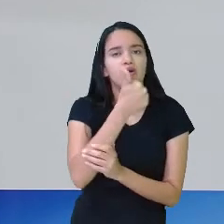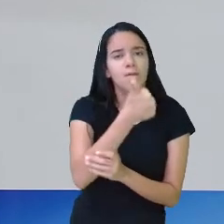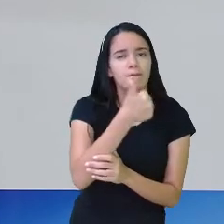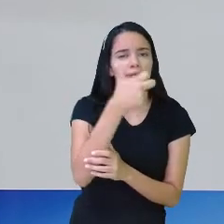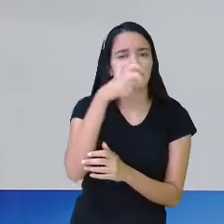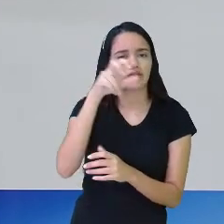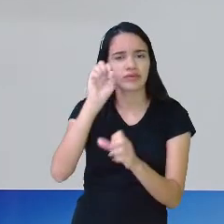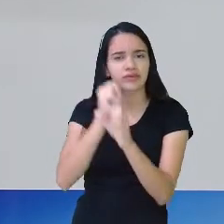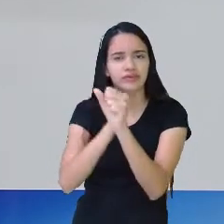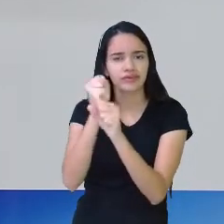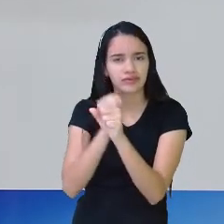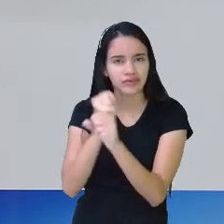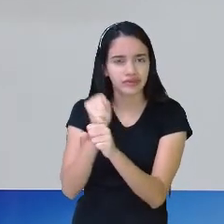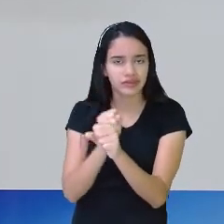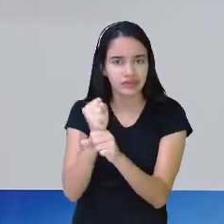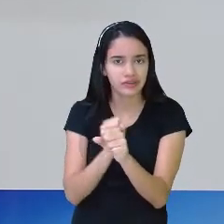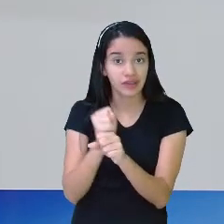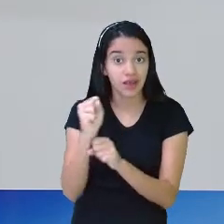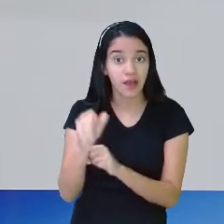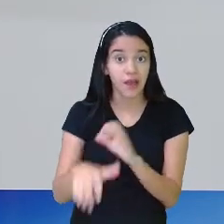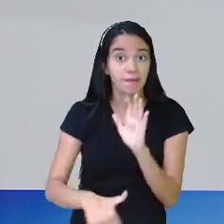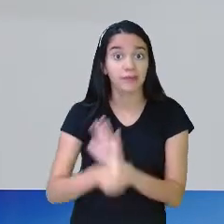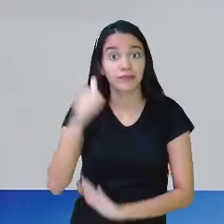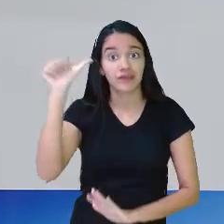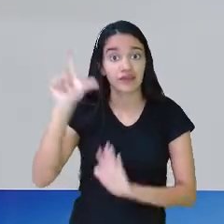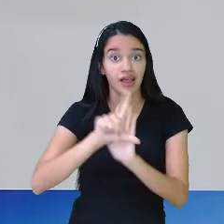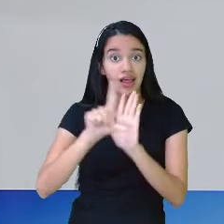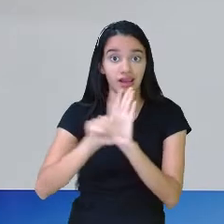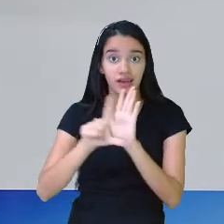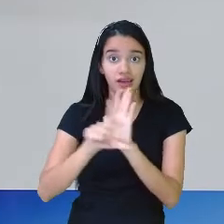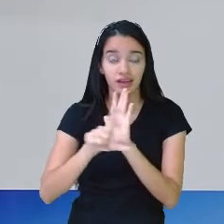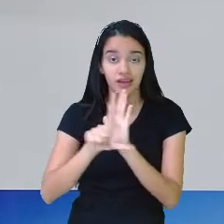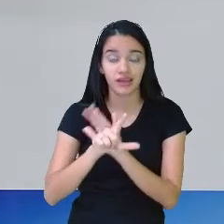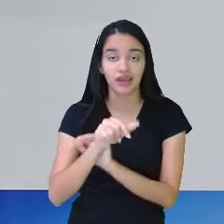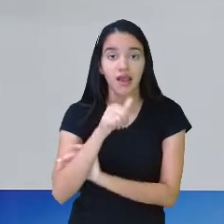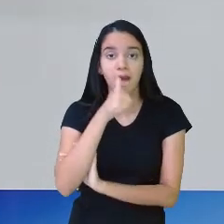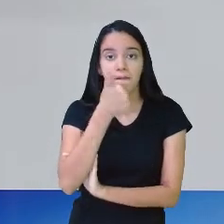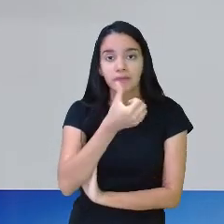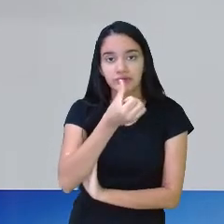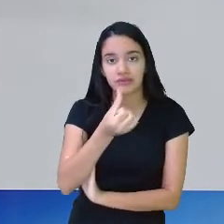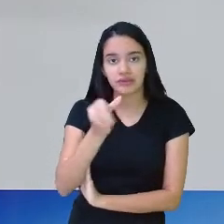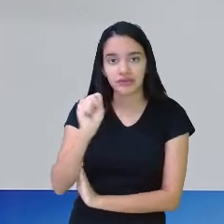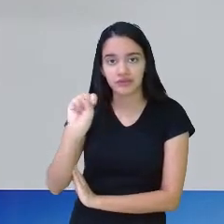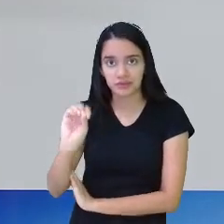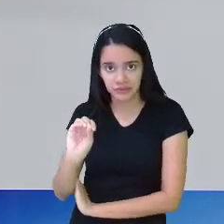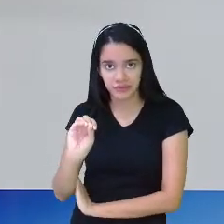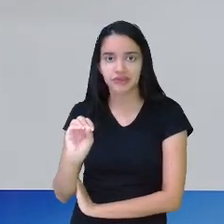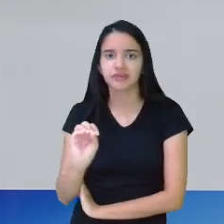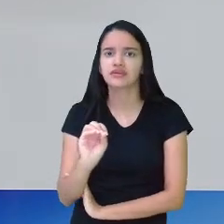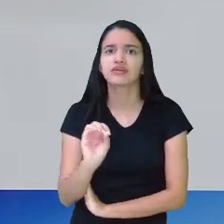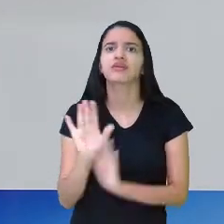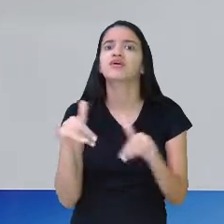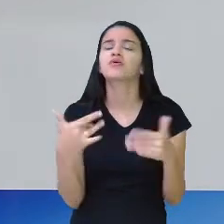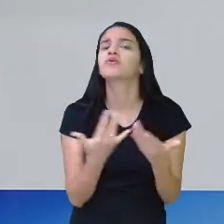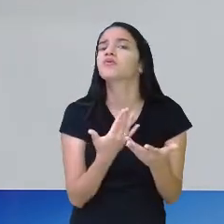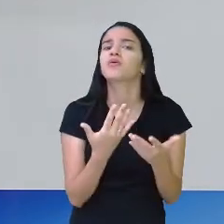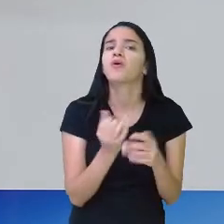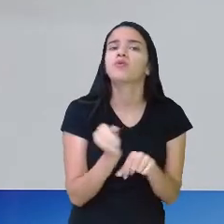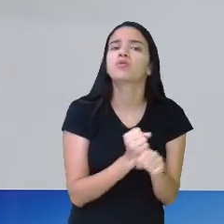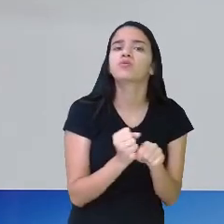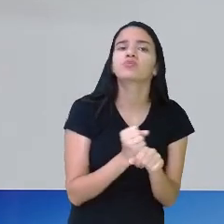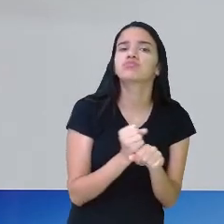De 1500 para a primeira lei de proteção indígena, que foi de 1680, quantos anos